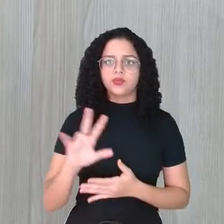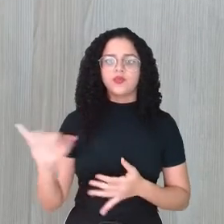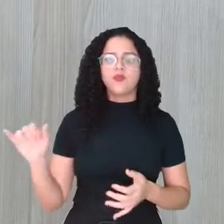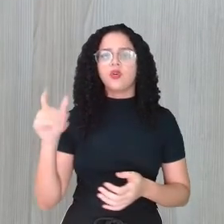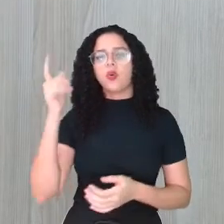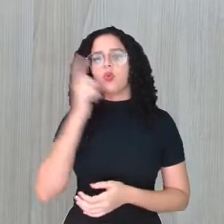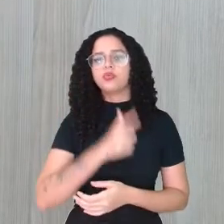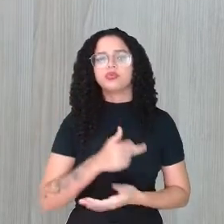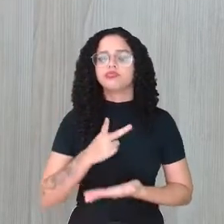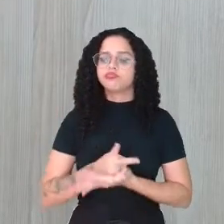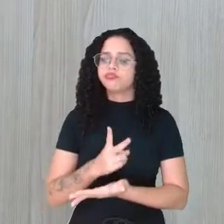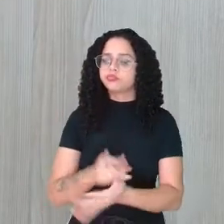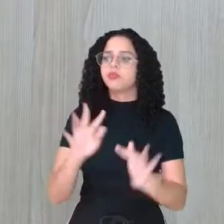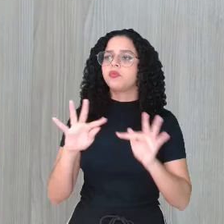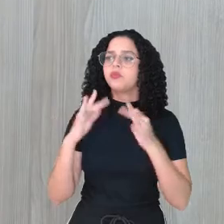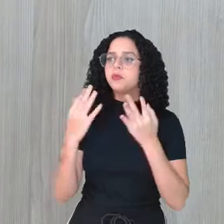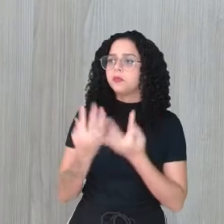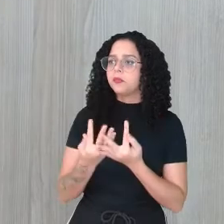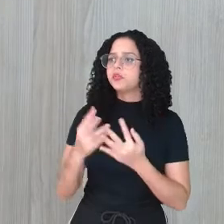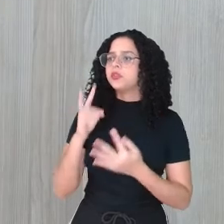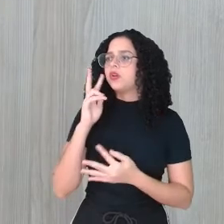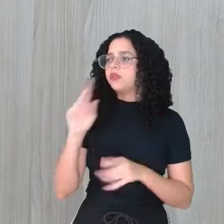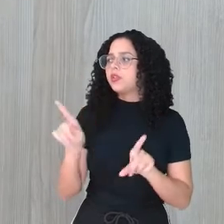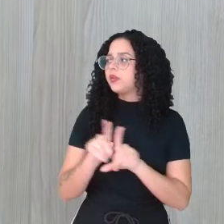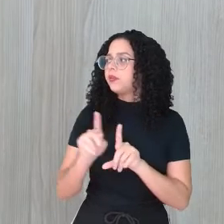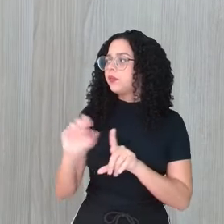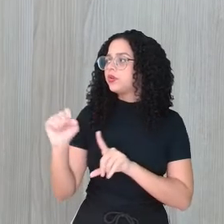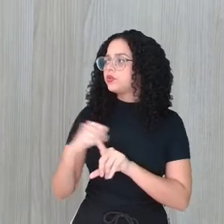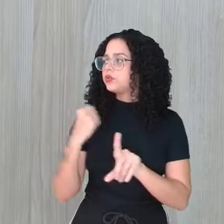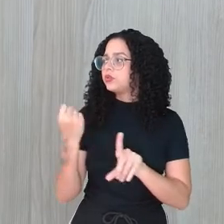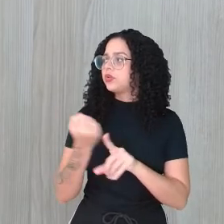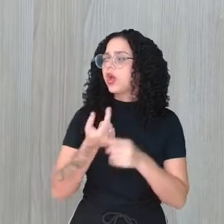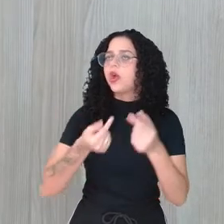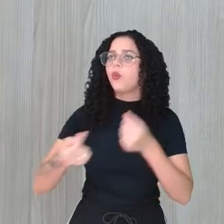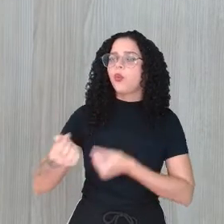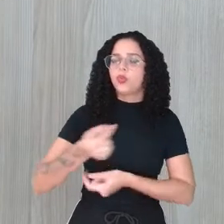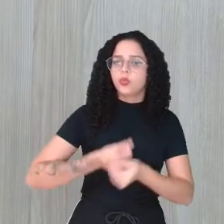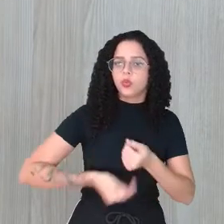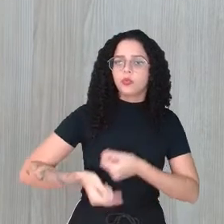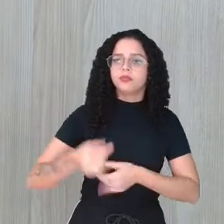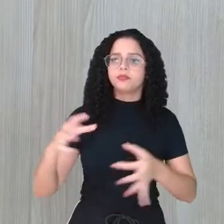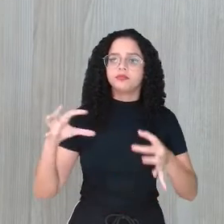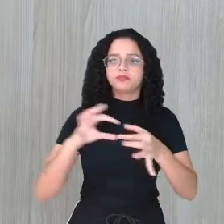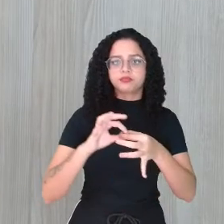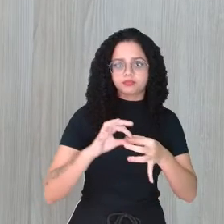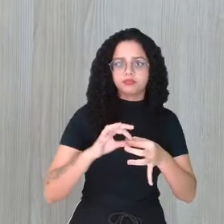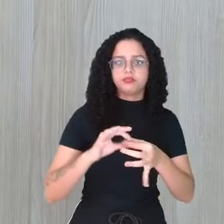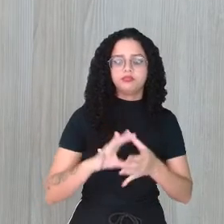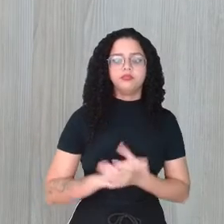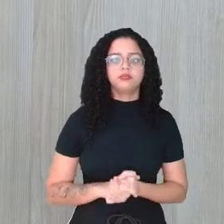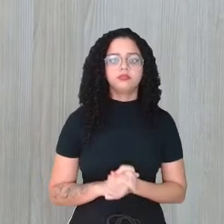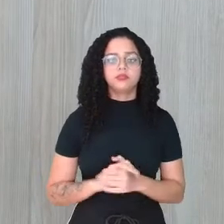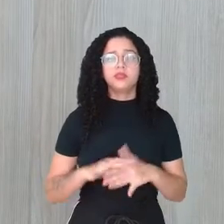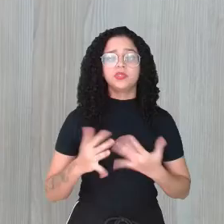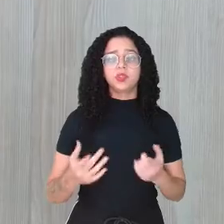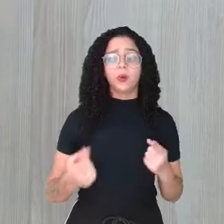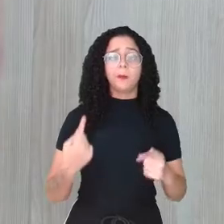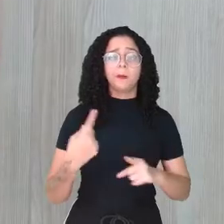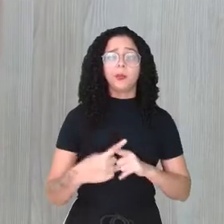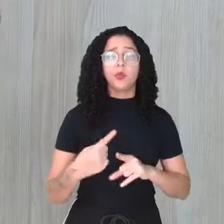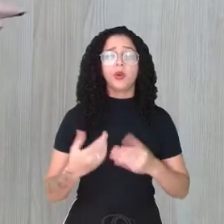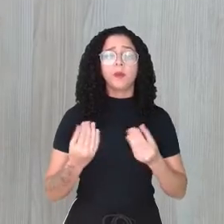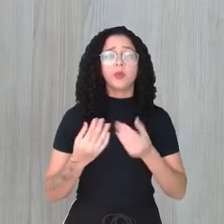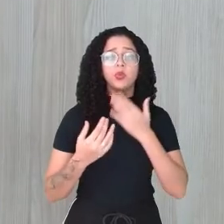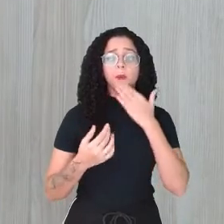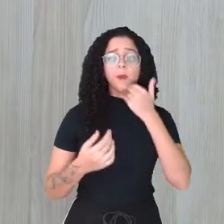conseguir manter a família, né? Então, já vem a questão social aí, econômica, né? Atrelada. Então, por que é muito melhor